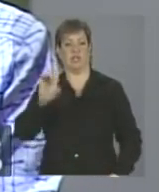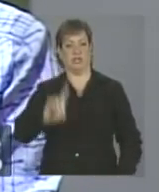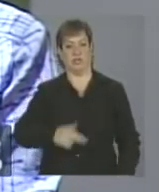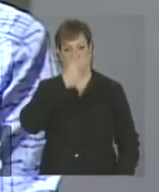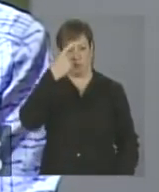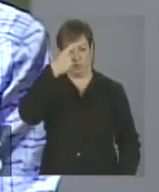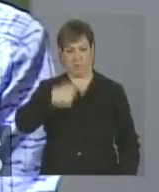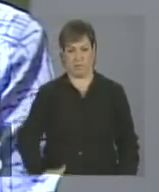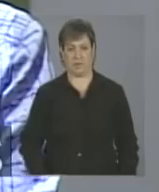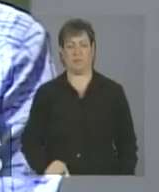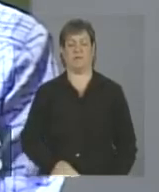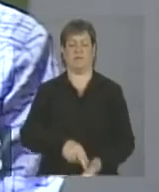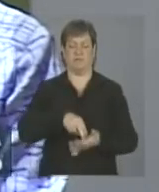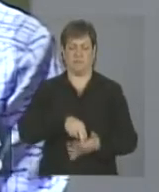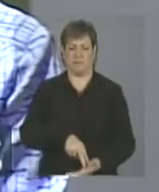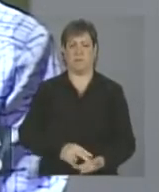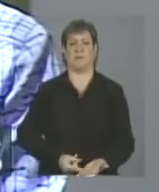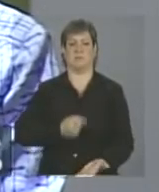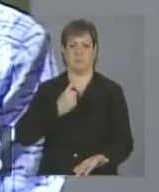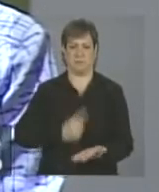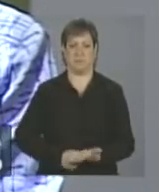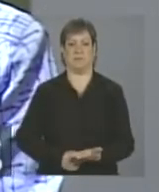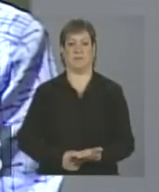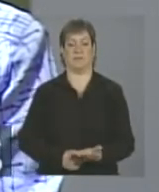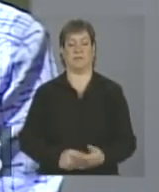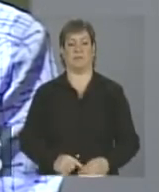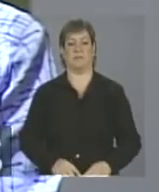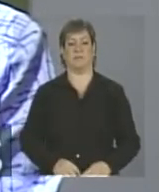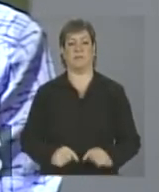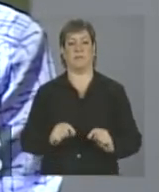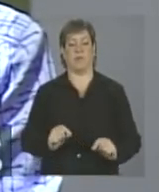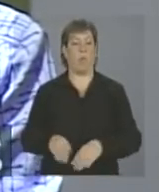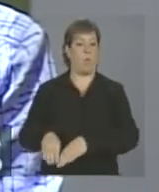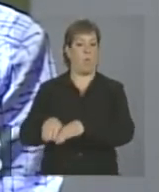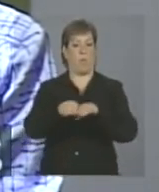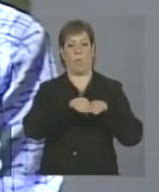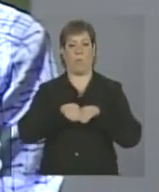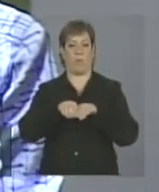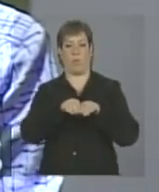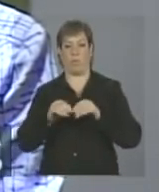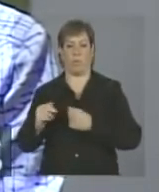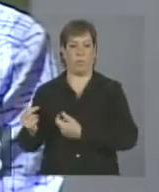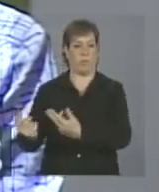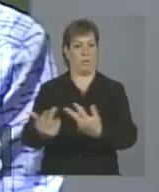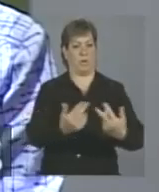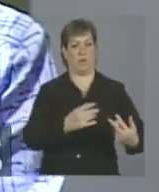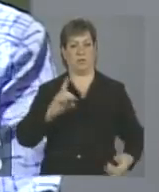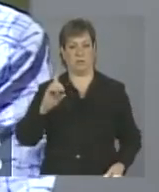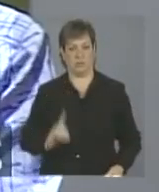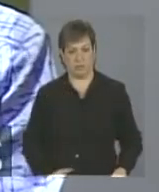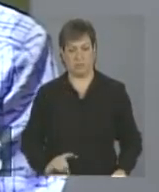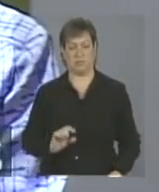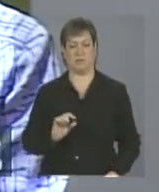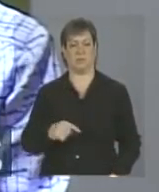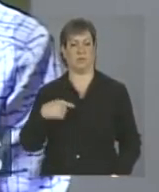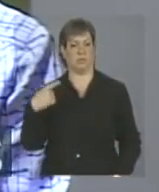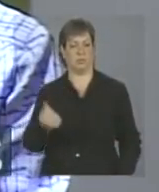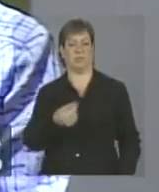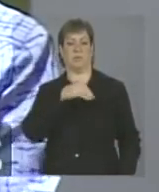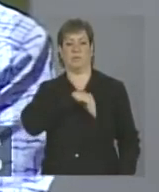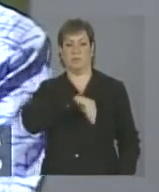direitos humanos, firmemente comprometido com a igualdade e os princípios da distribuição